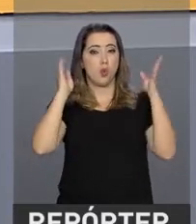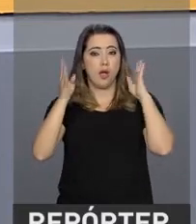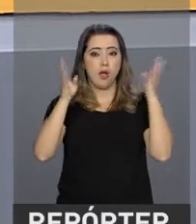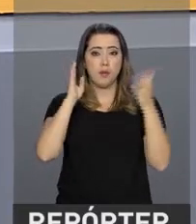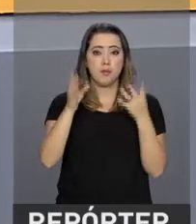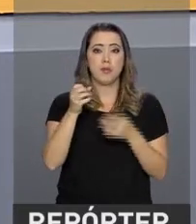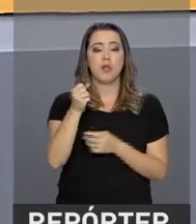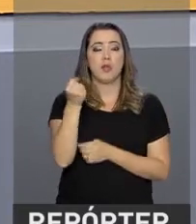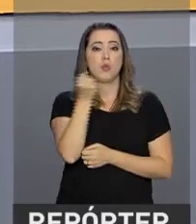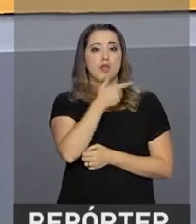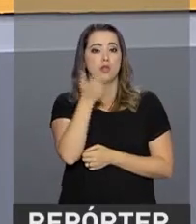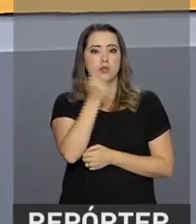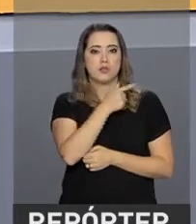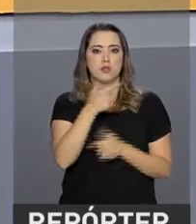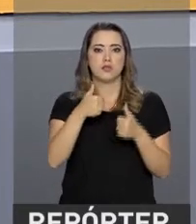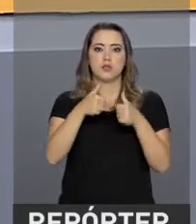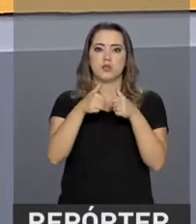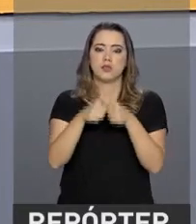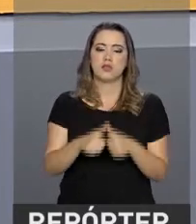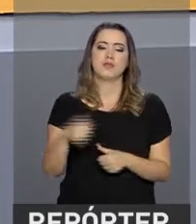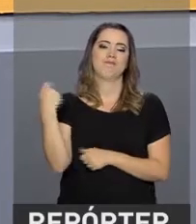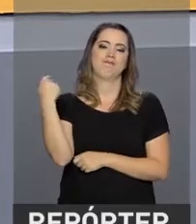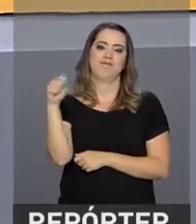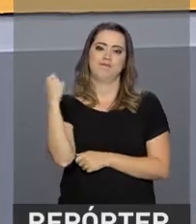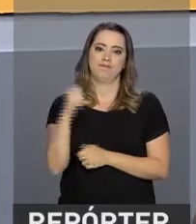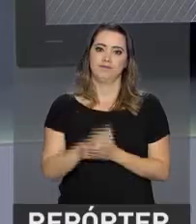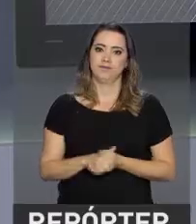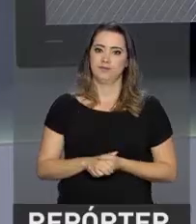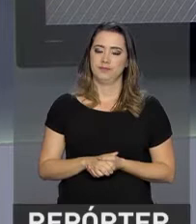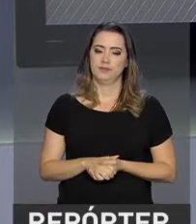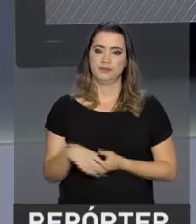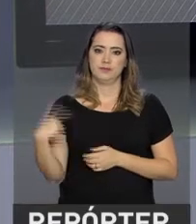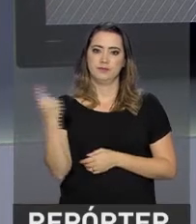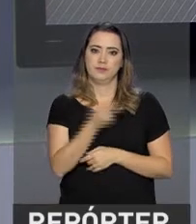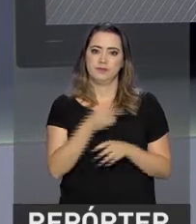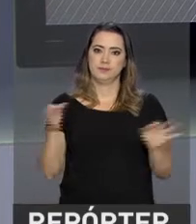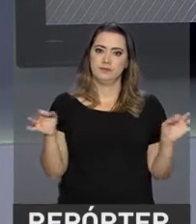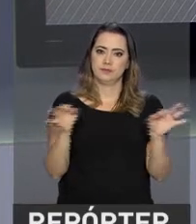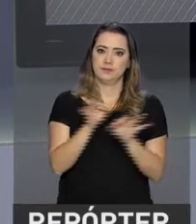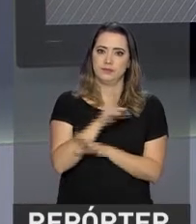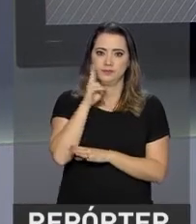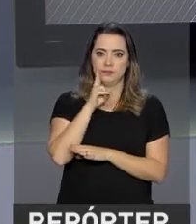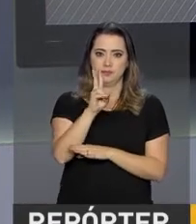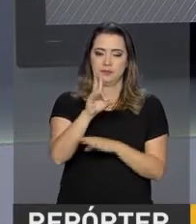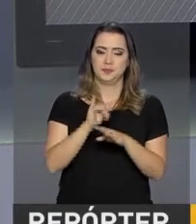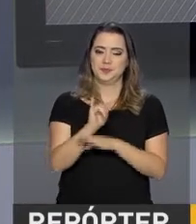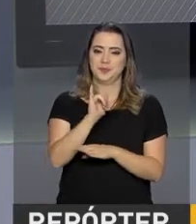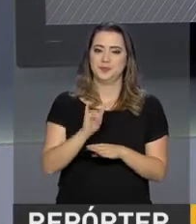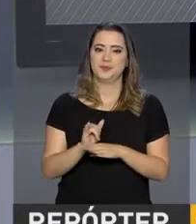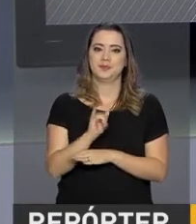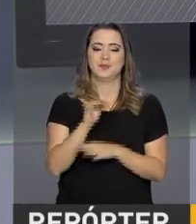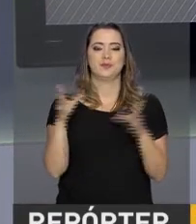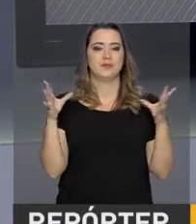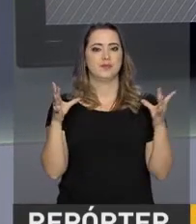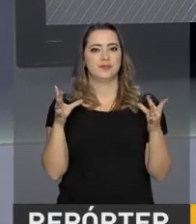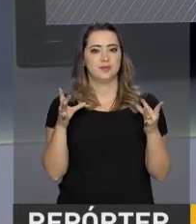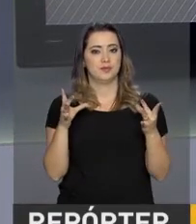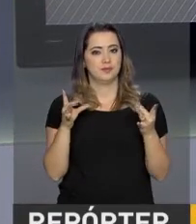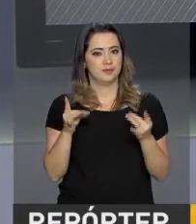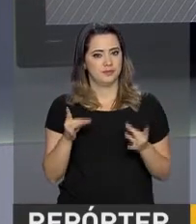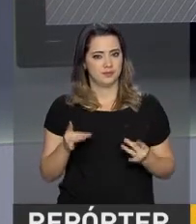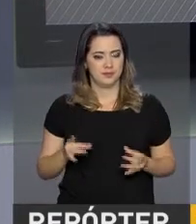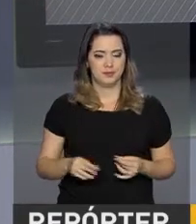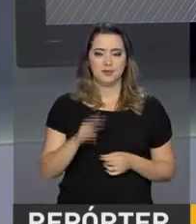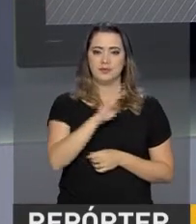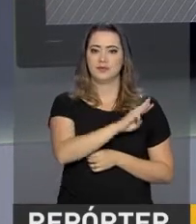está estacionado em Maravilha, Santa Catarina. A gente fica por aqui. Você pode rever as reportagens no YouTube.